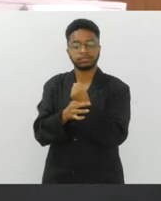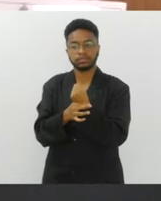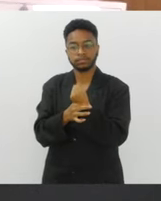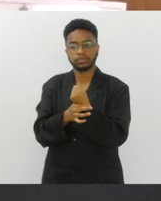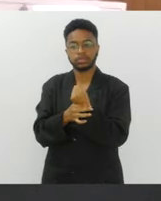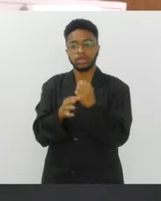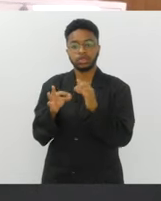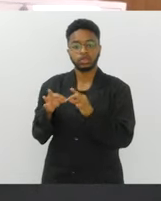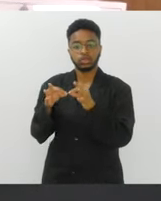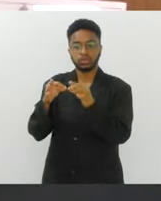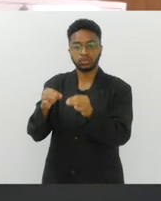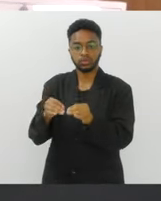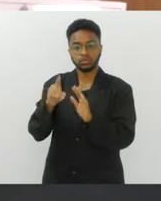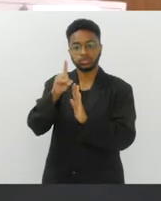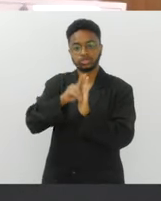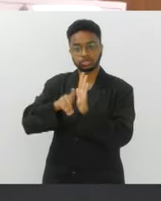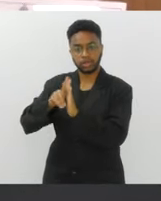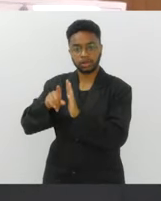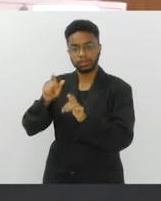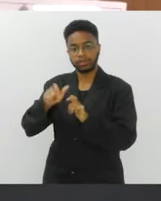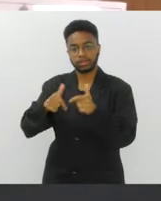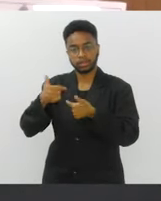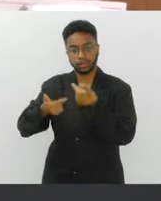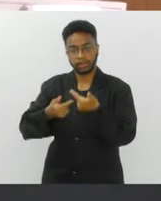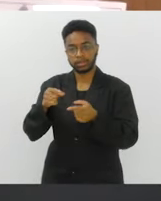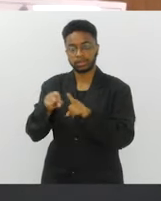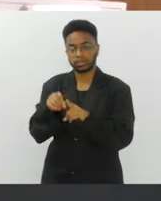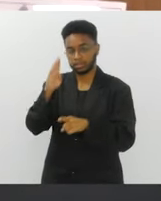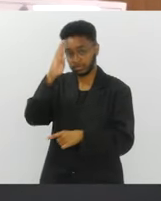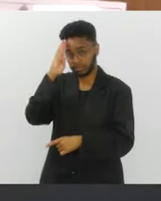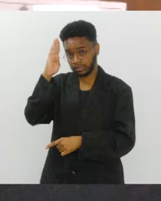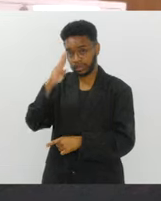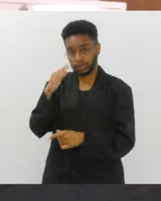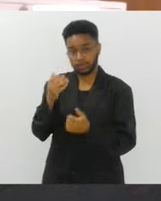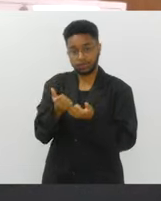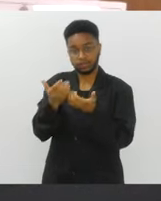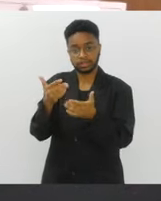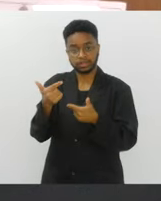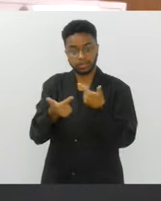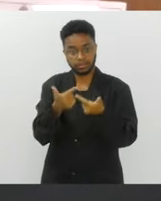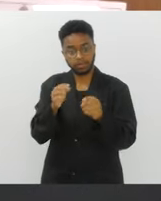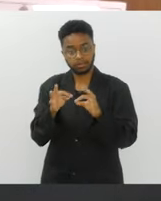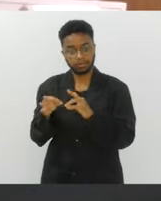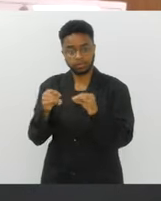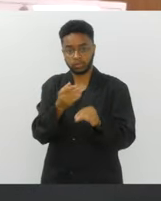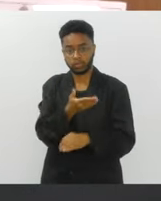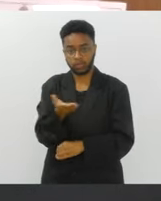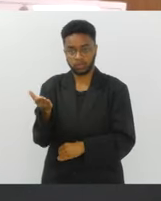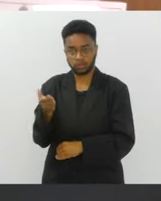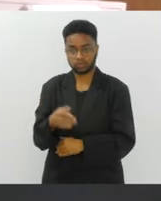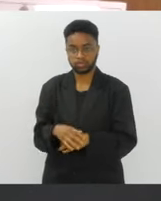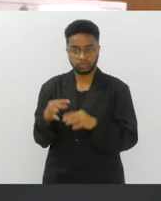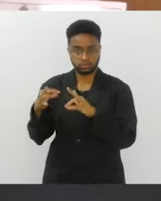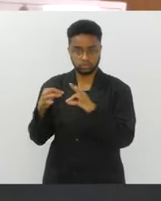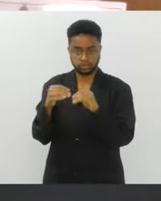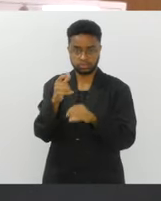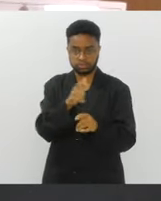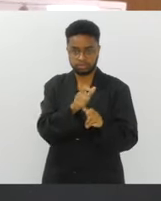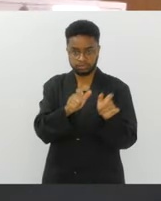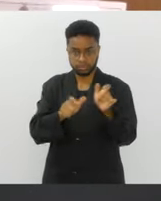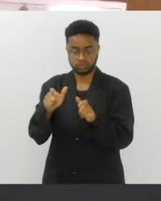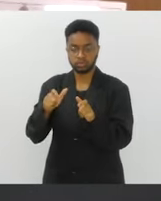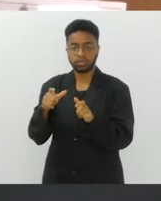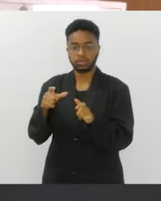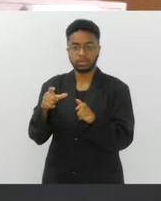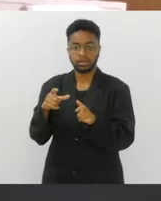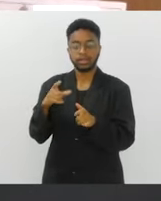de todos os direitos dos trabalhadores, principalmente do emprego para todos eles. Todos eles, do bilheteiro,